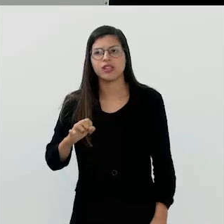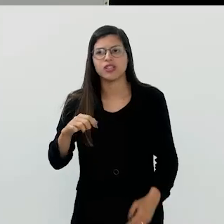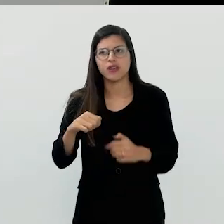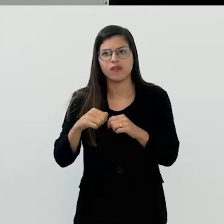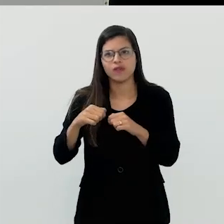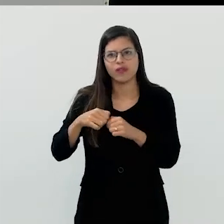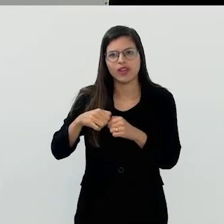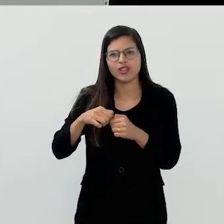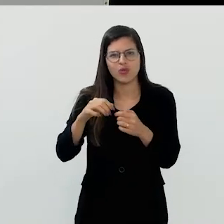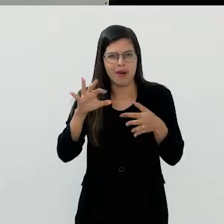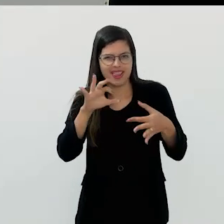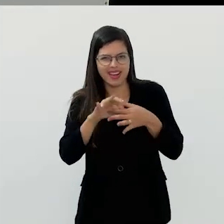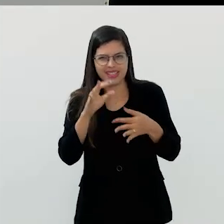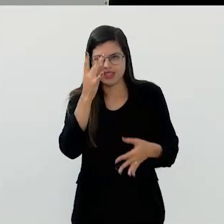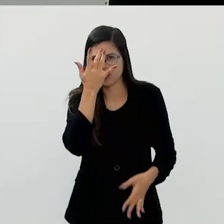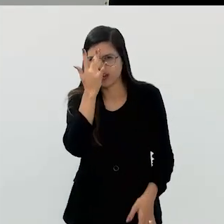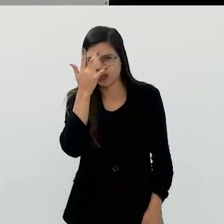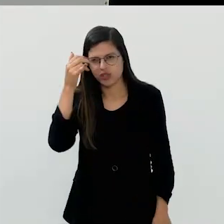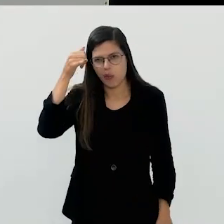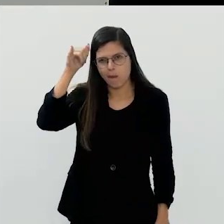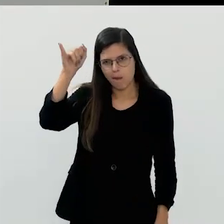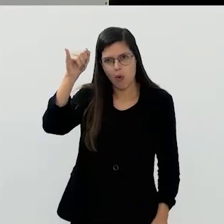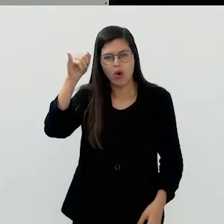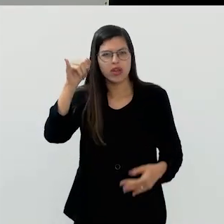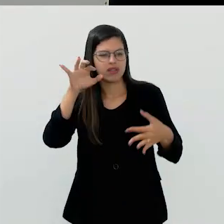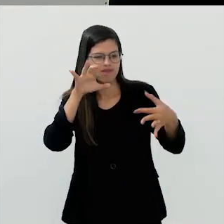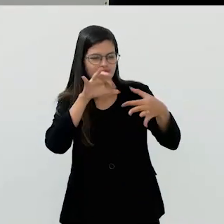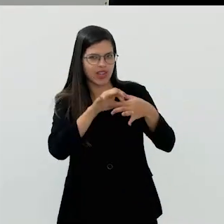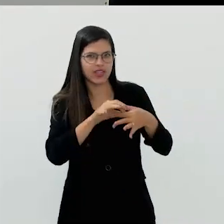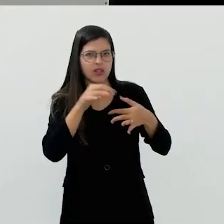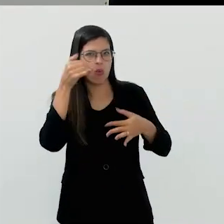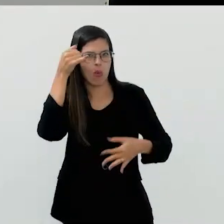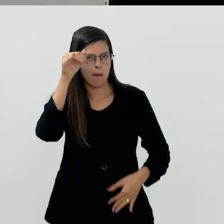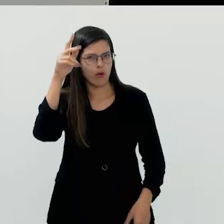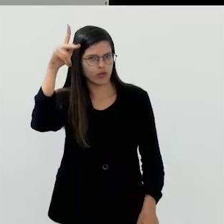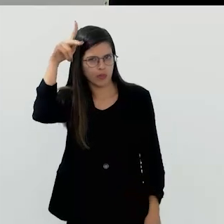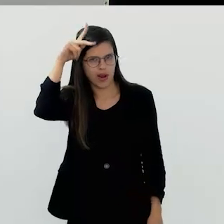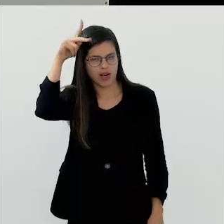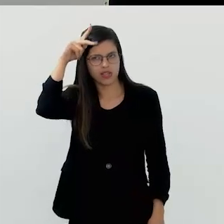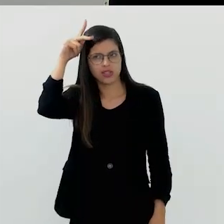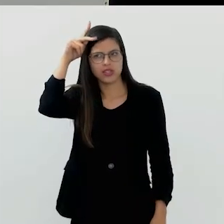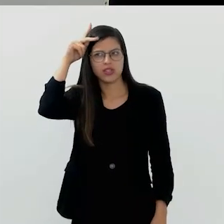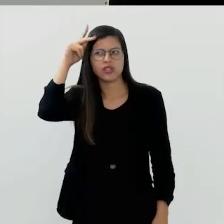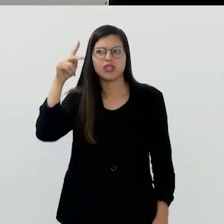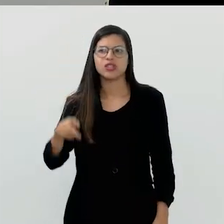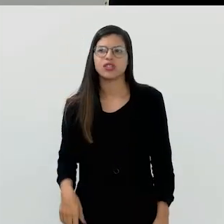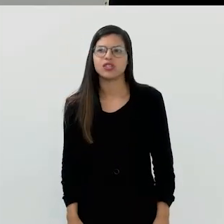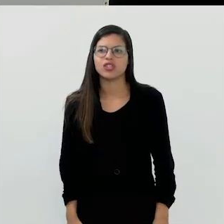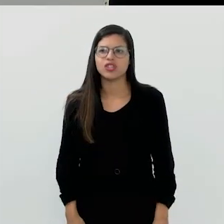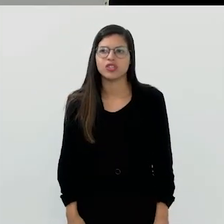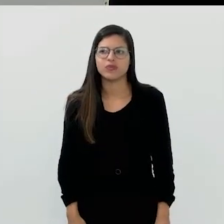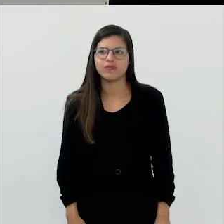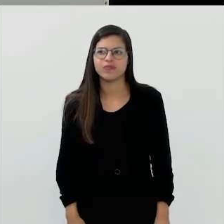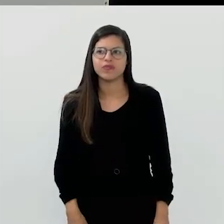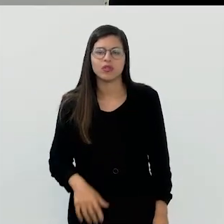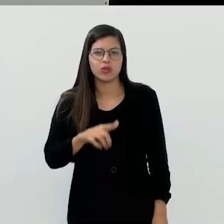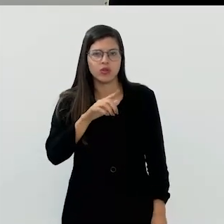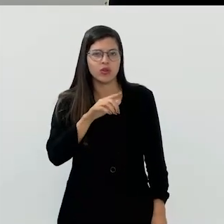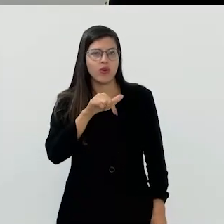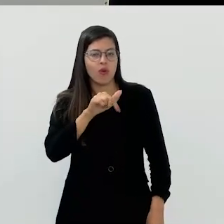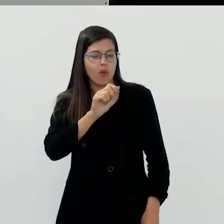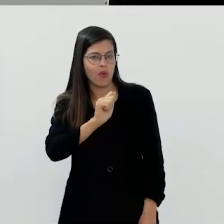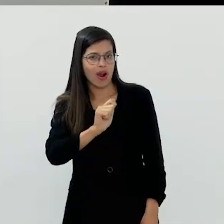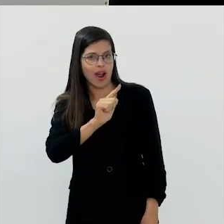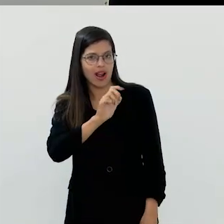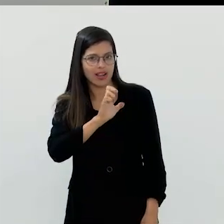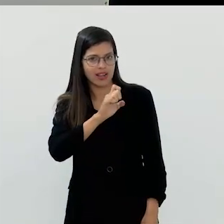reverenciado na Índia, com o boi que a gente tem aqui, que é o boi de Parintins. Fez tipo uma... Losada também é um querido carnavalesco, né? Todo Losada... mundo que